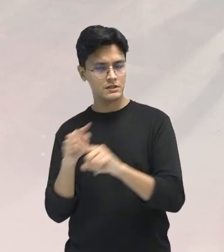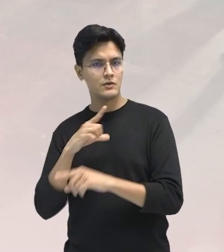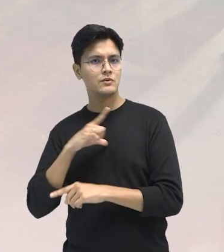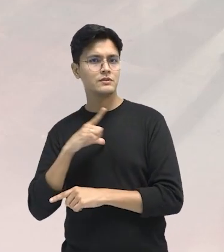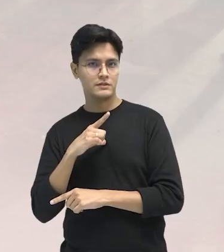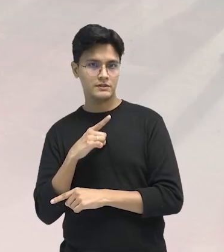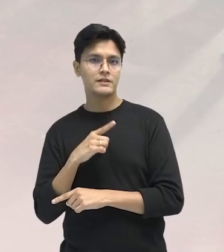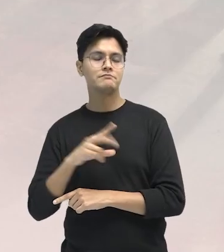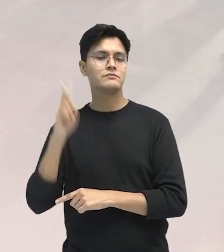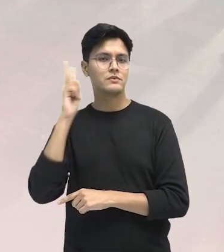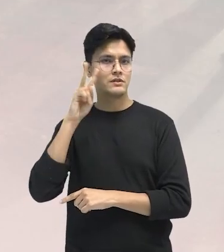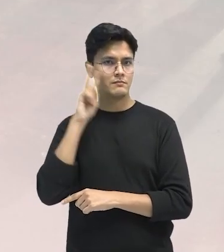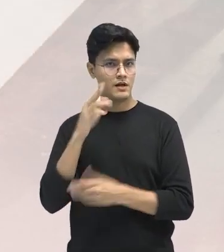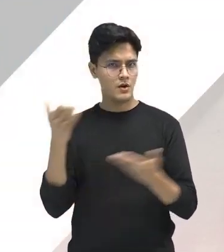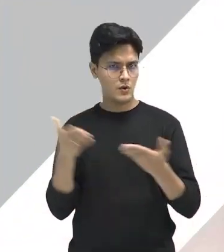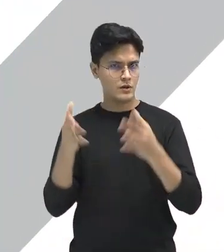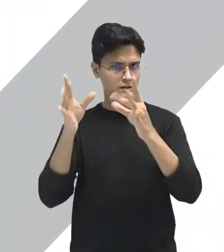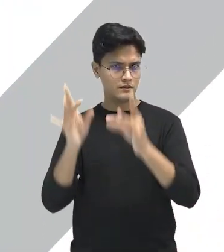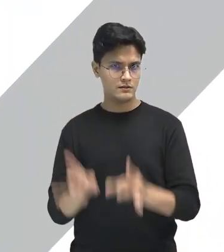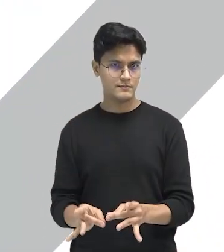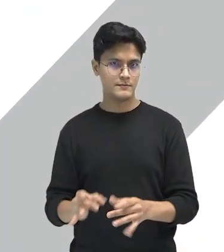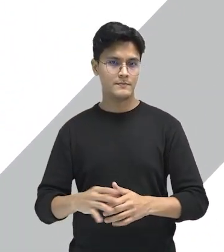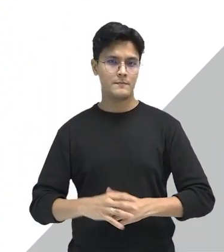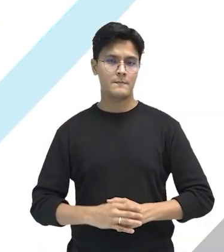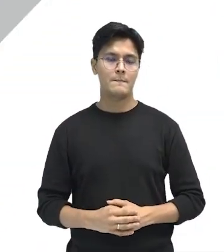com mais detalhes.